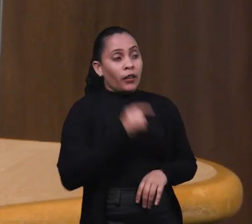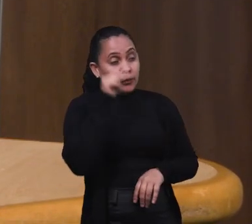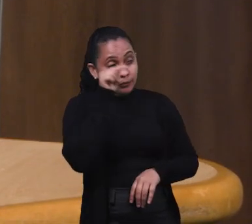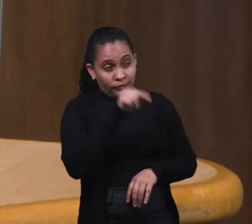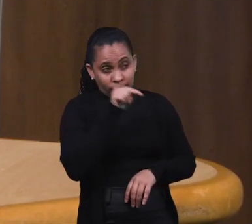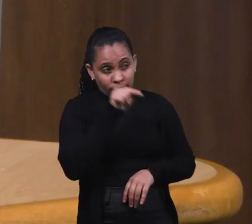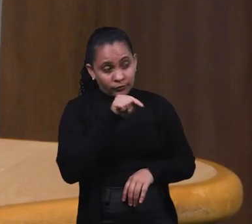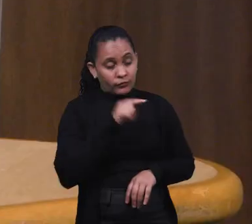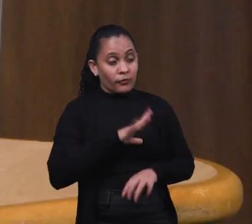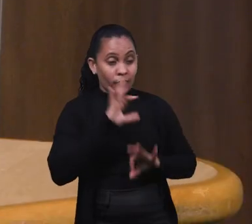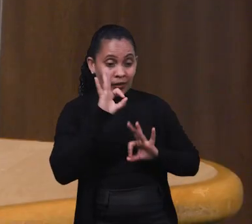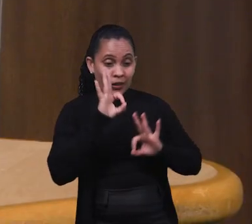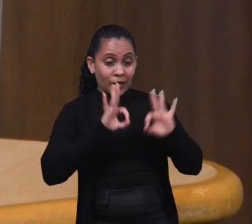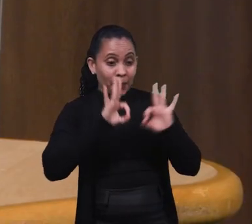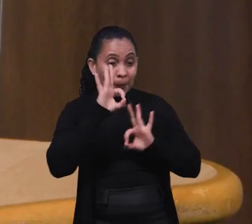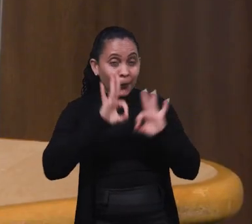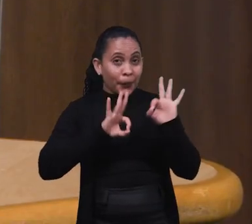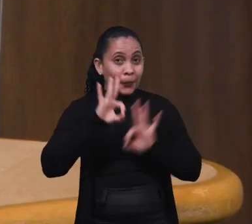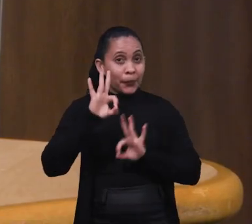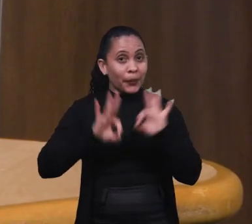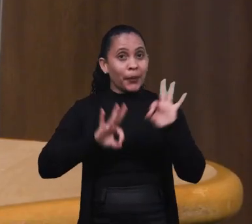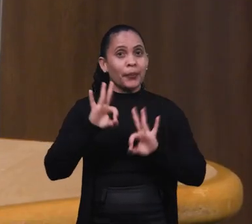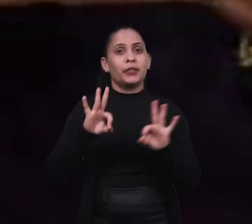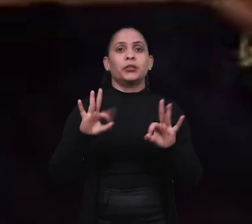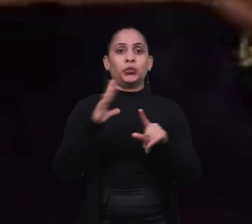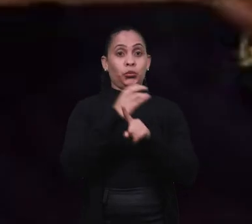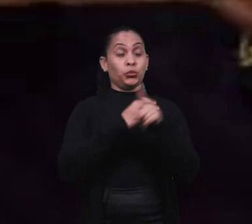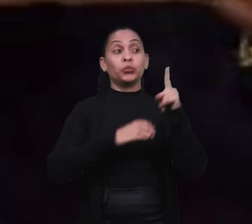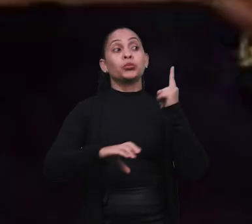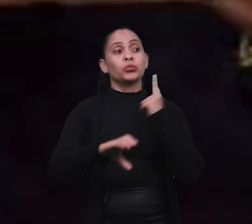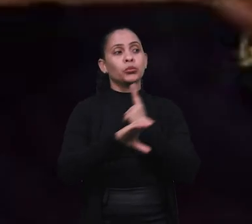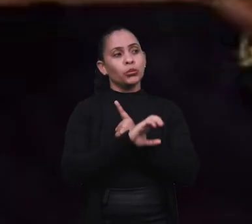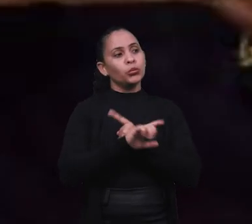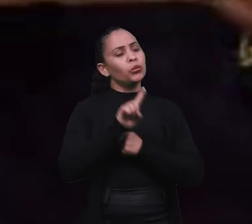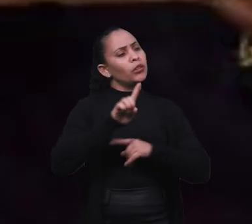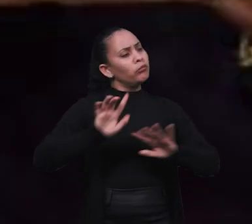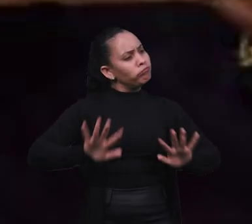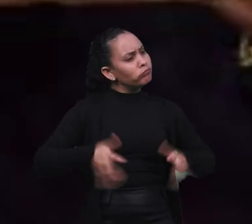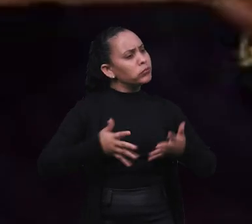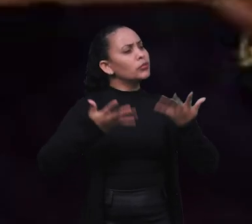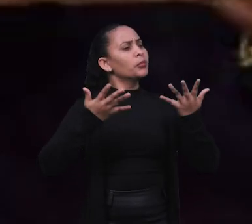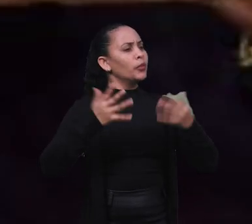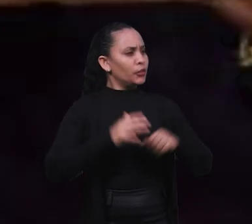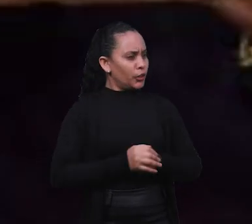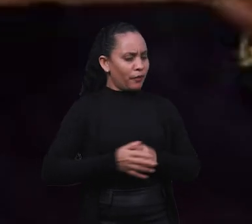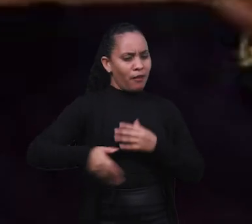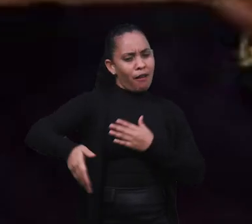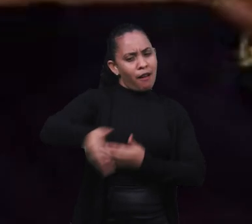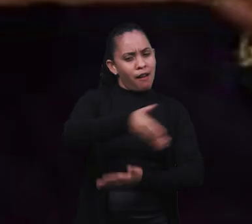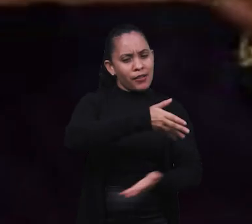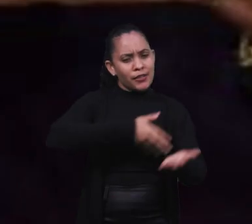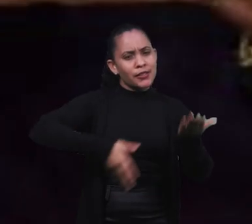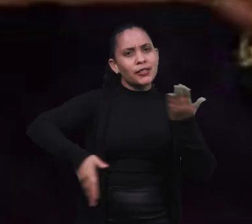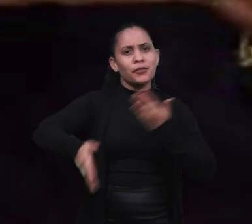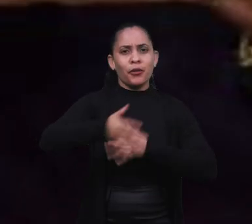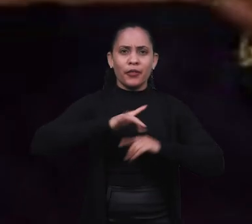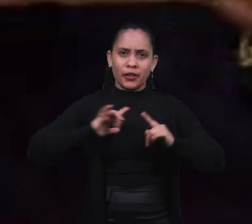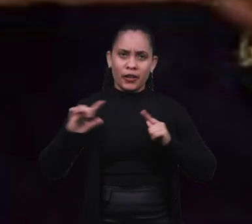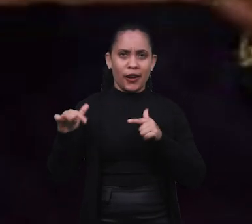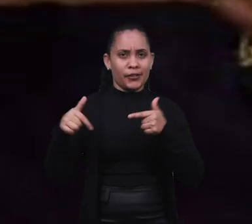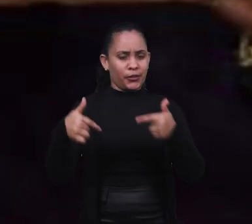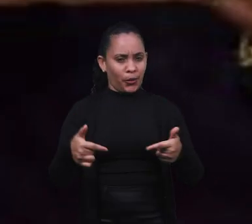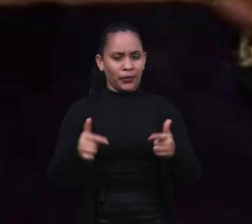né, de estar ali preparando ali durante os cultos, o que te motiva, né, a se envolver em iniciativas que